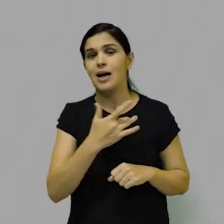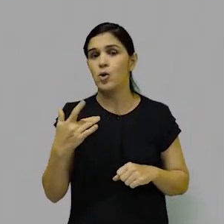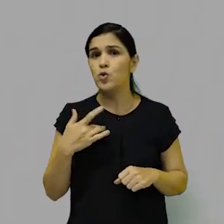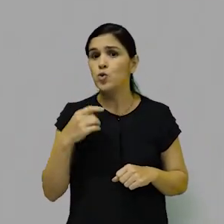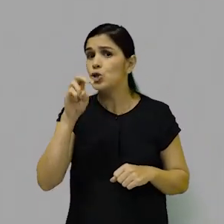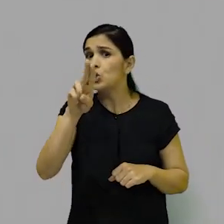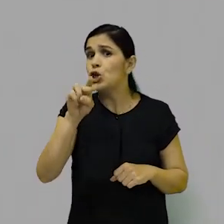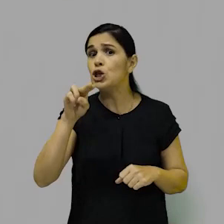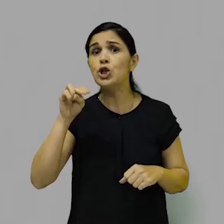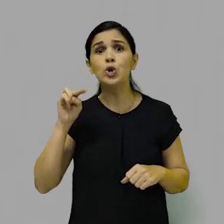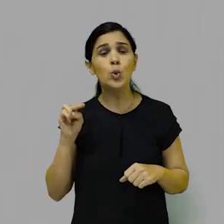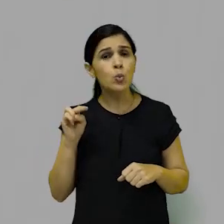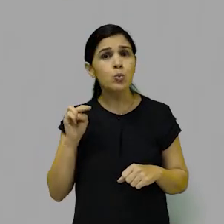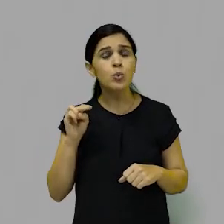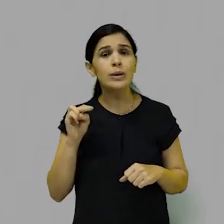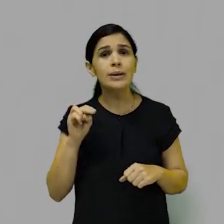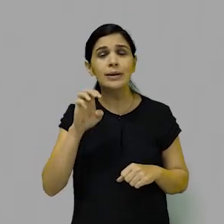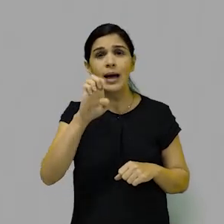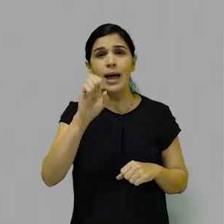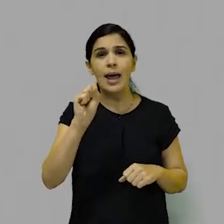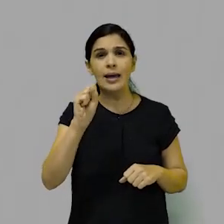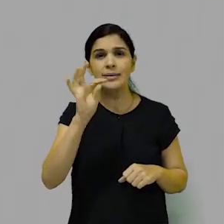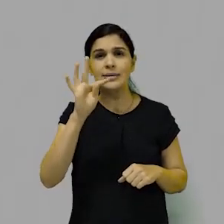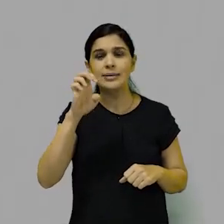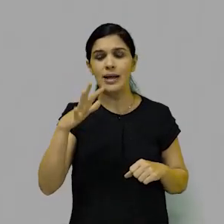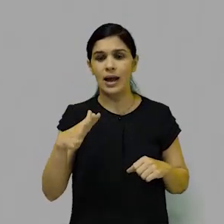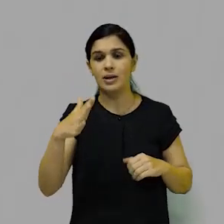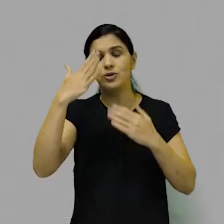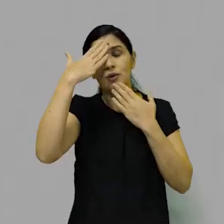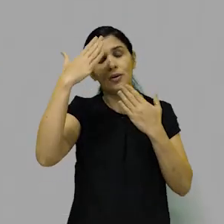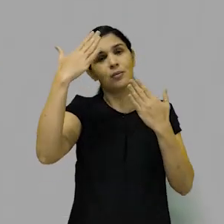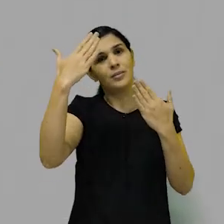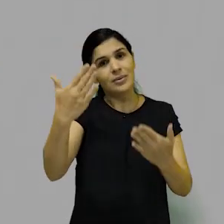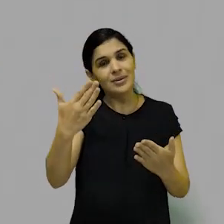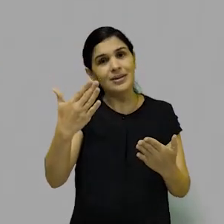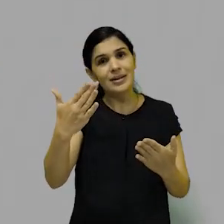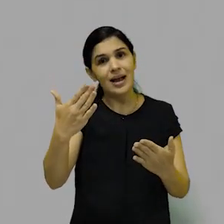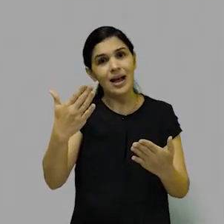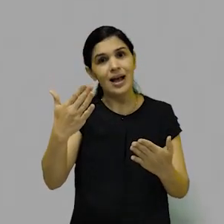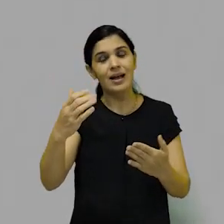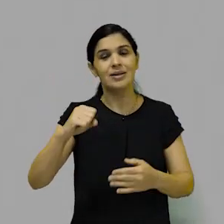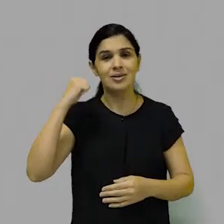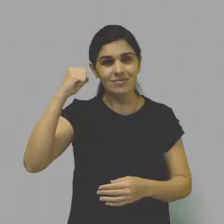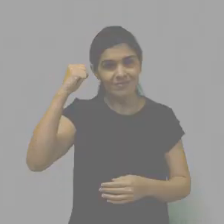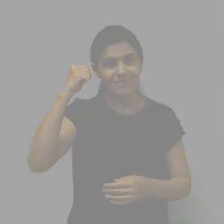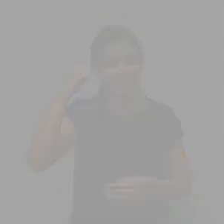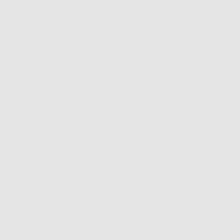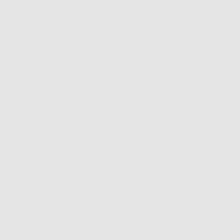estética. Então, galerinha, eu vou ficando por aqui. Até a nossa próxima aula. Vamos para cima, hein?